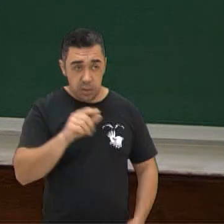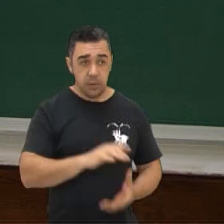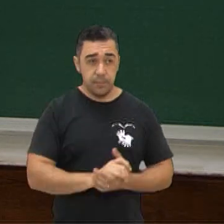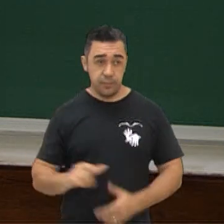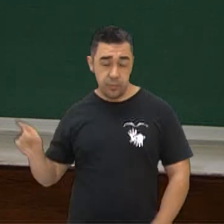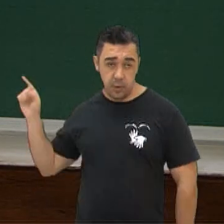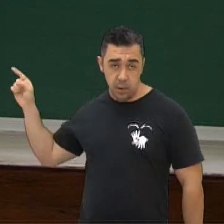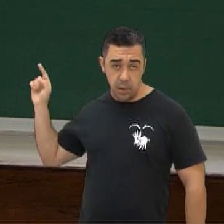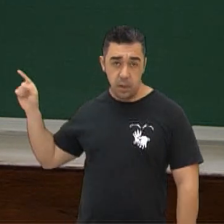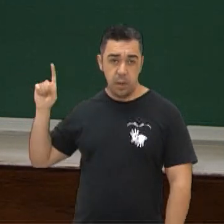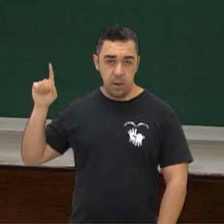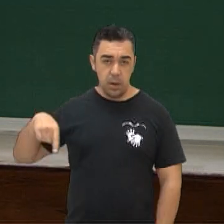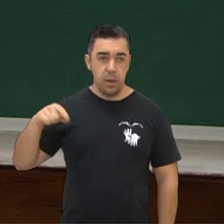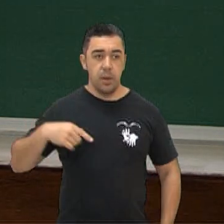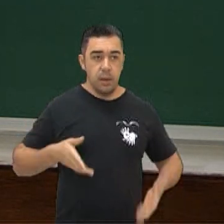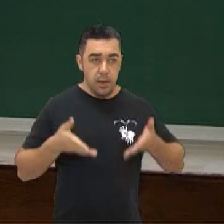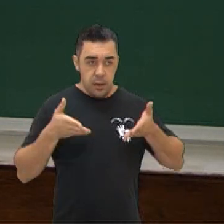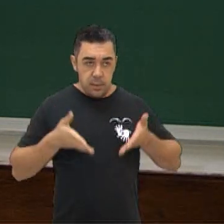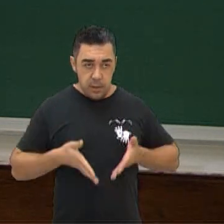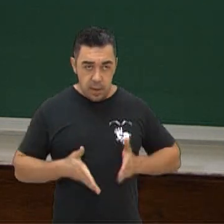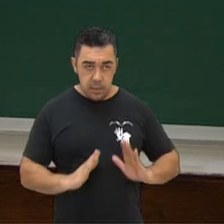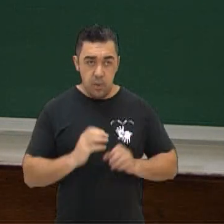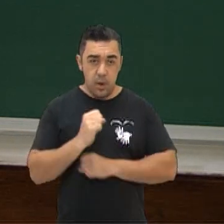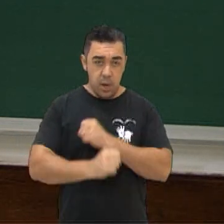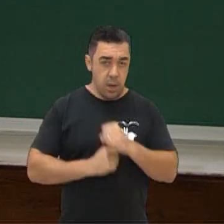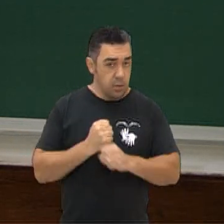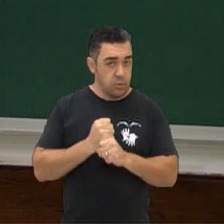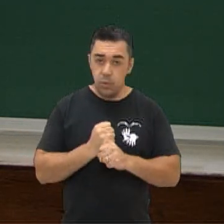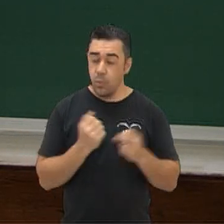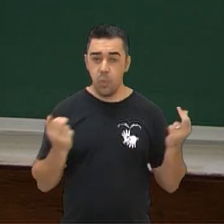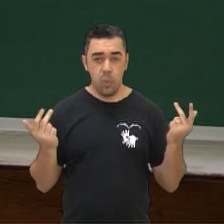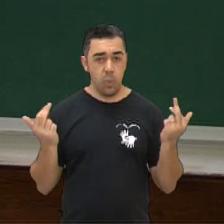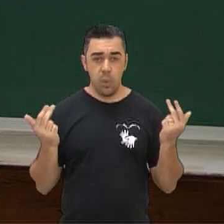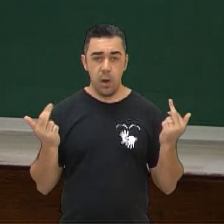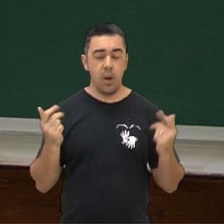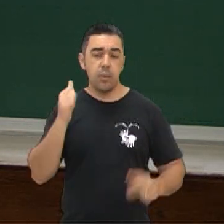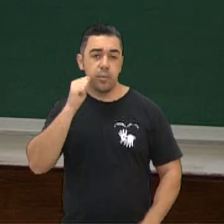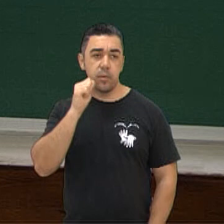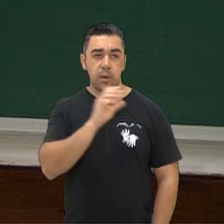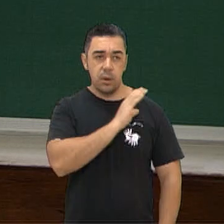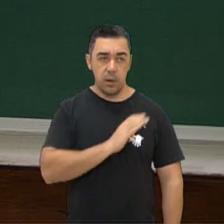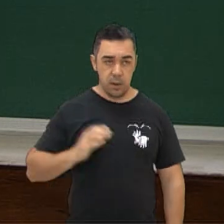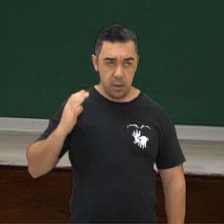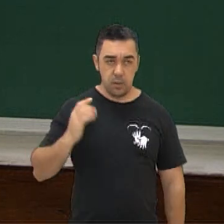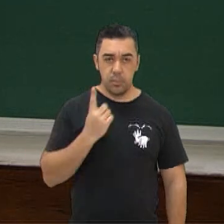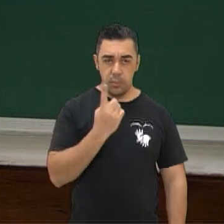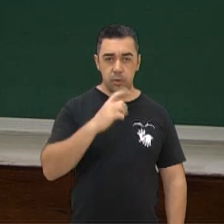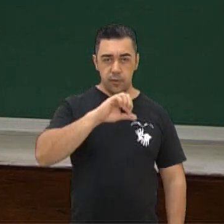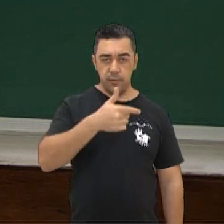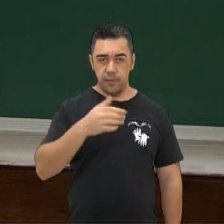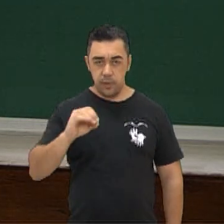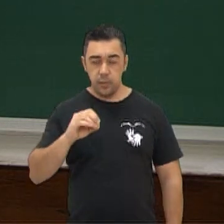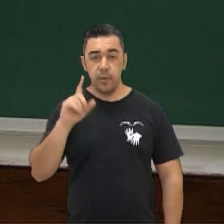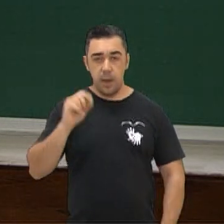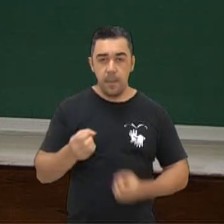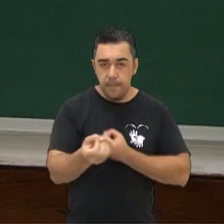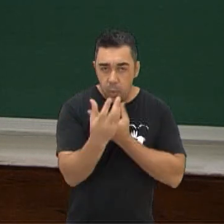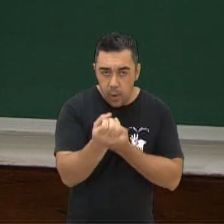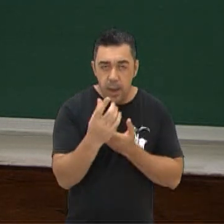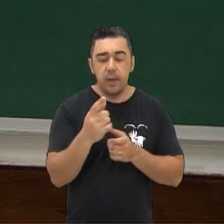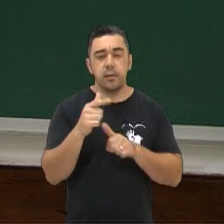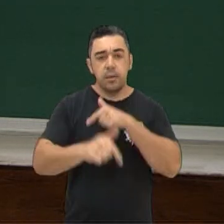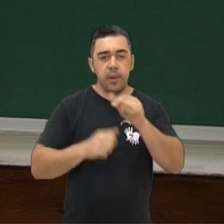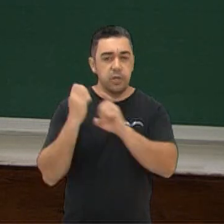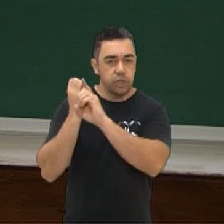João Cabral de Melo Neto, nasceu no mesmo ano que a Clarice Lispector, né? Foi o poeta e engenheiro e diplomata, modernista